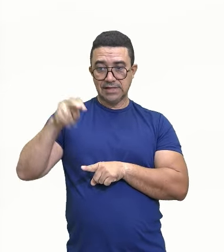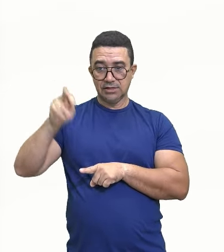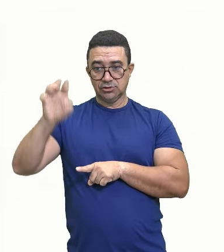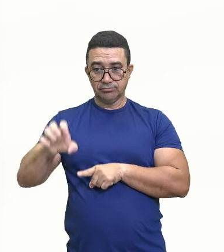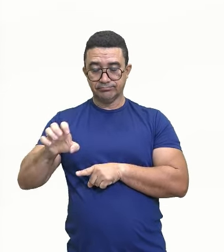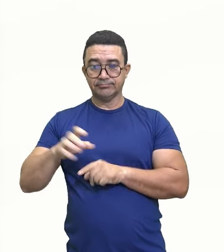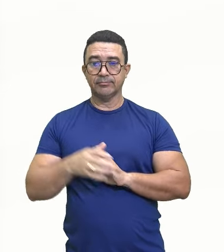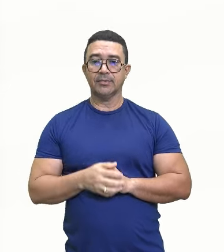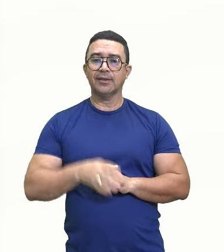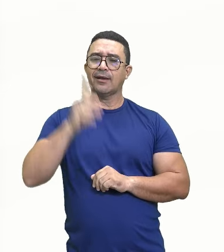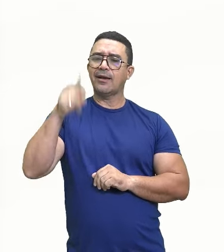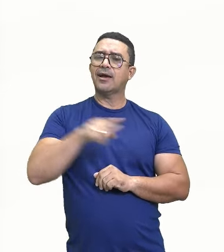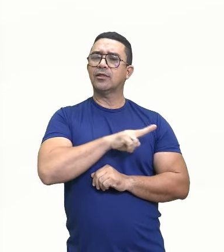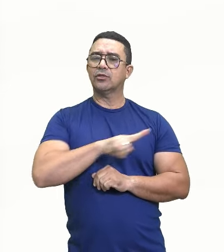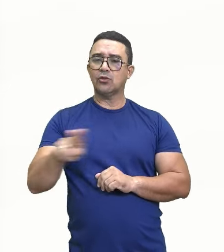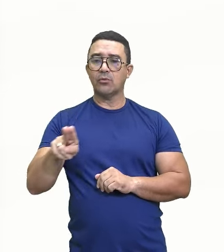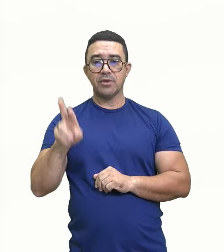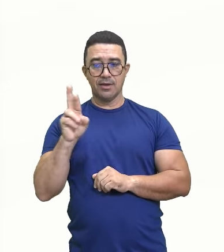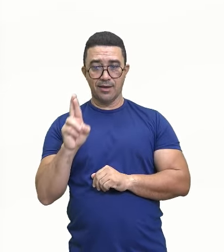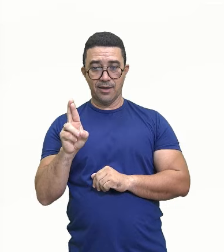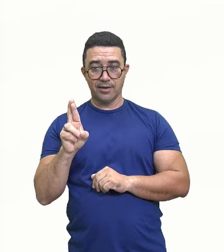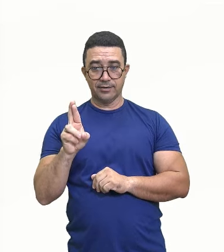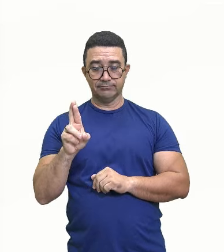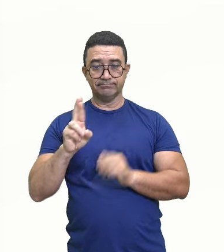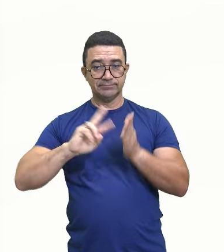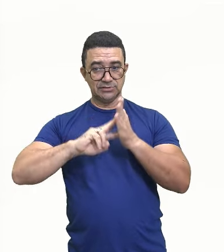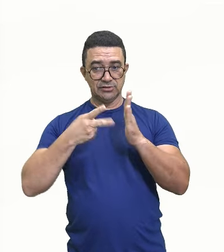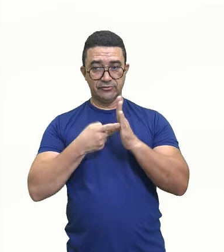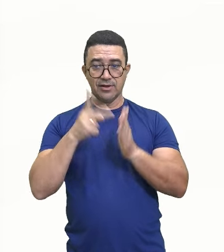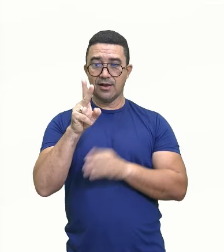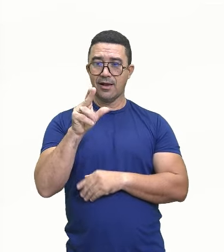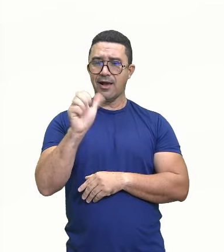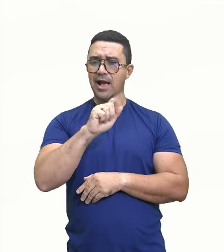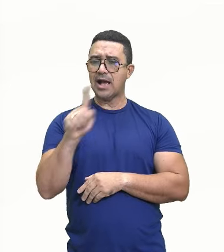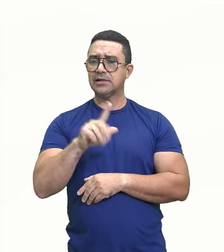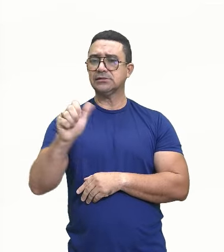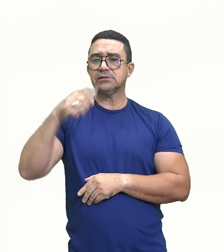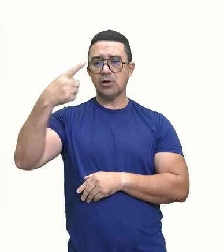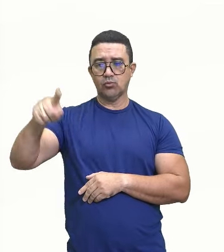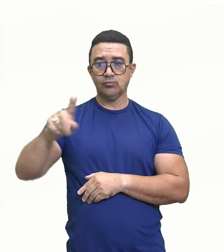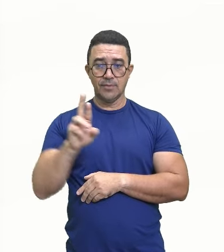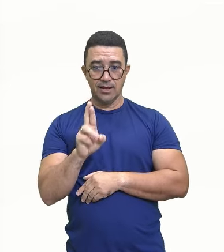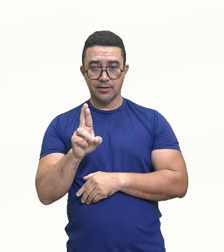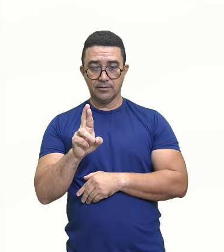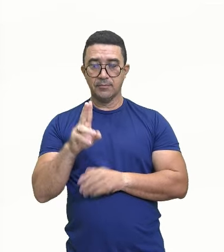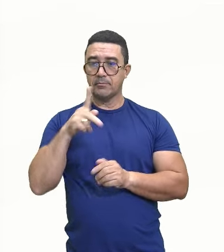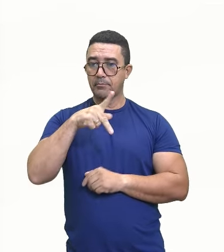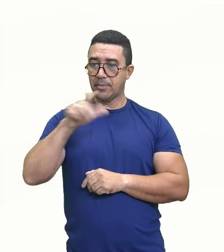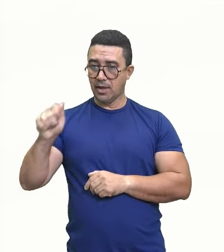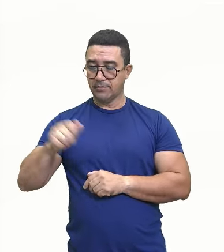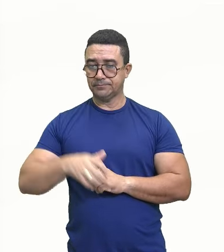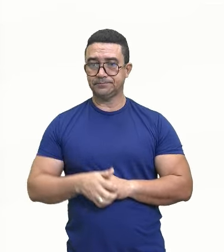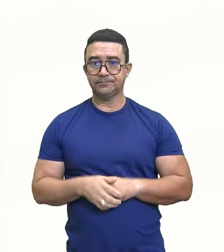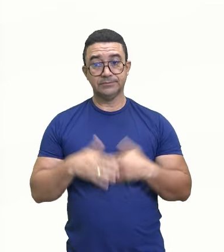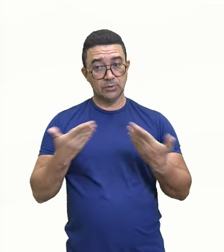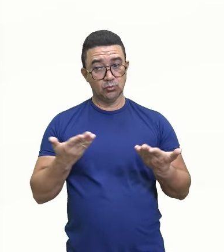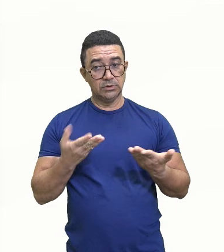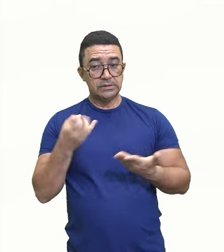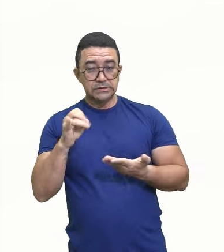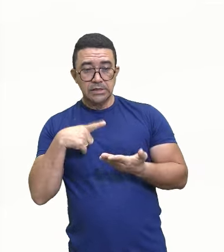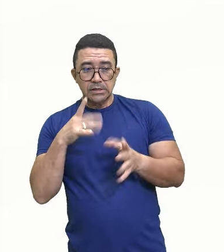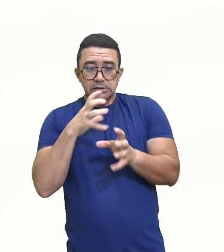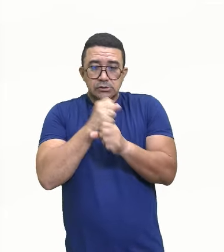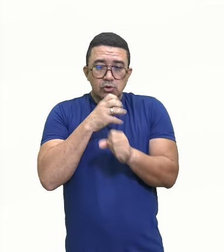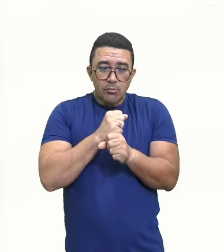é chamada de R, que é a razão da PA. Então, se é sempre somando, significa